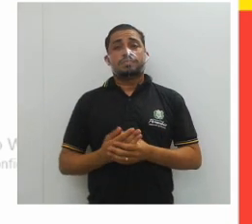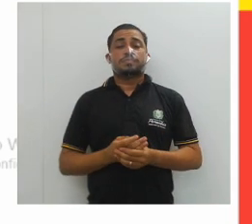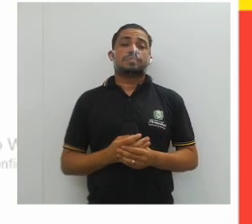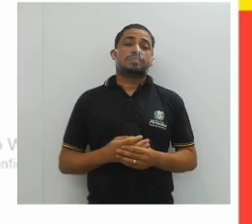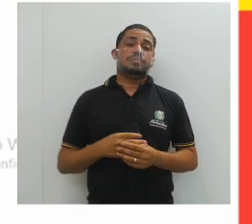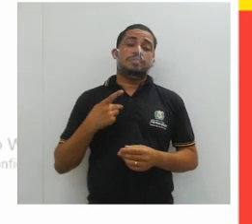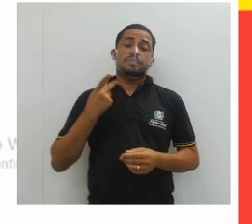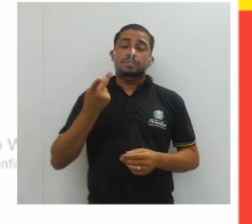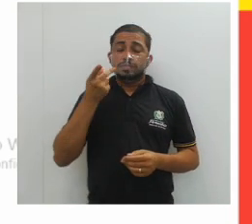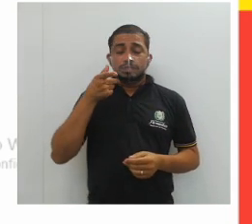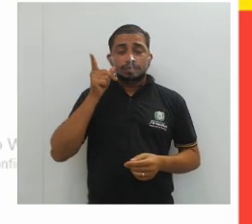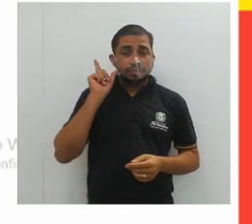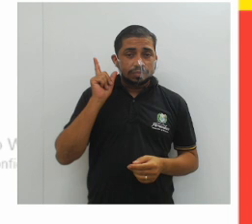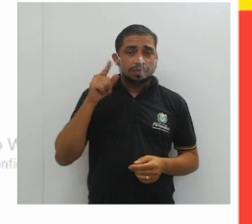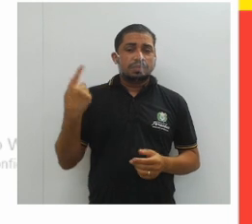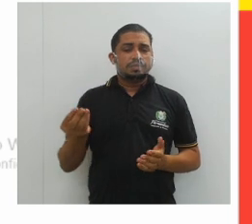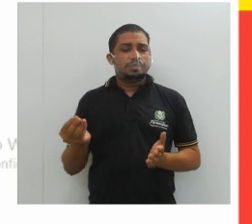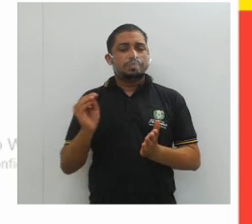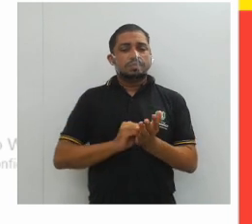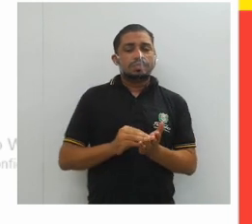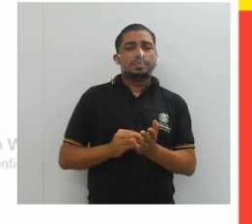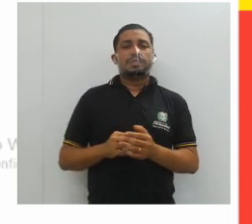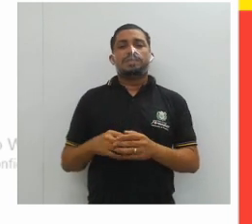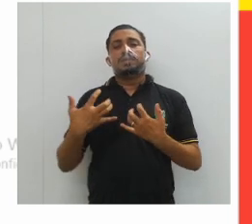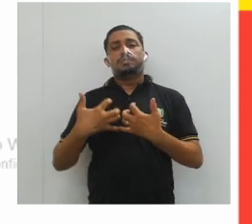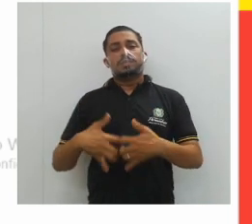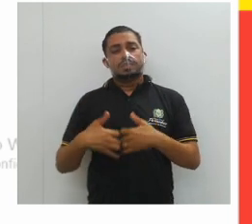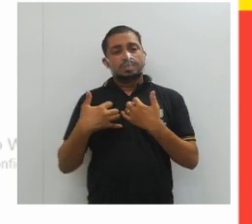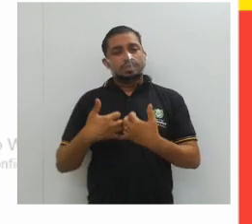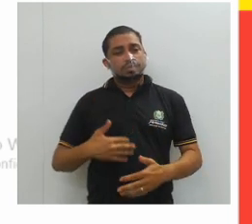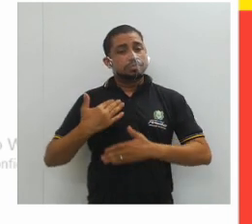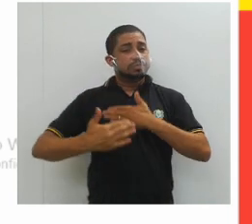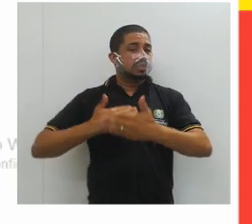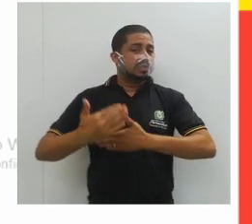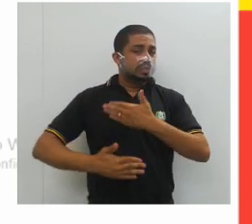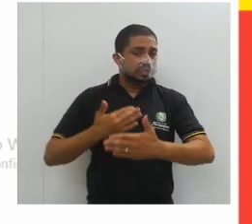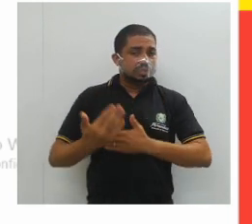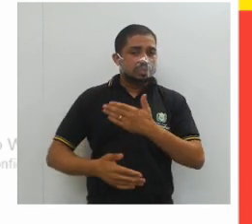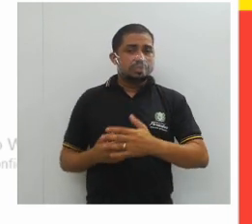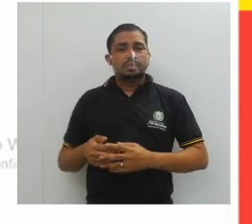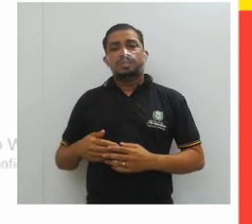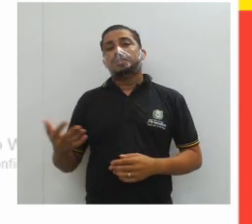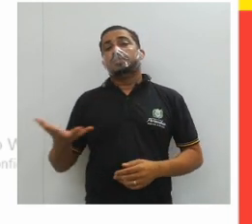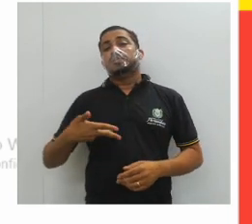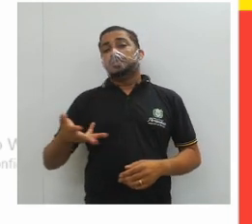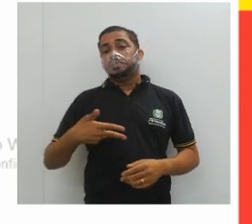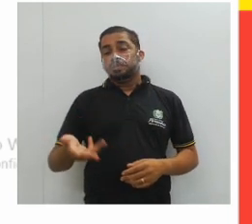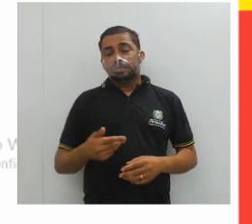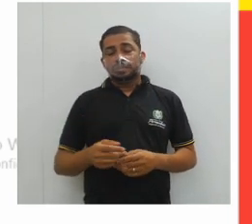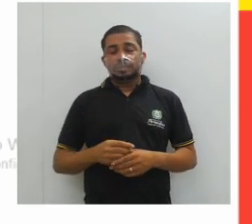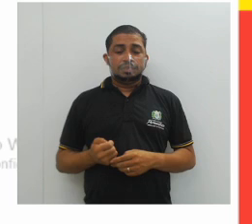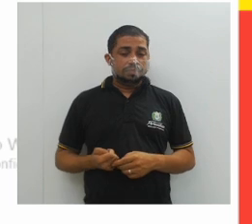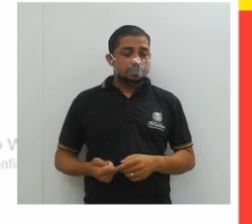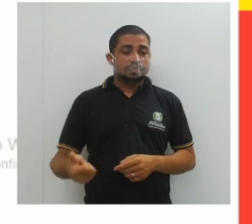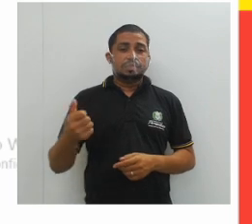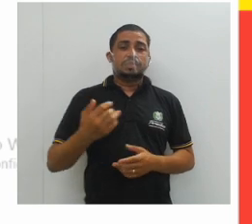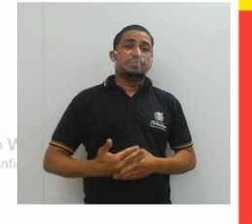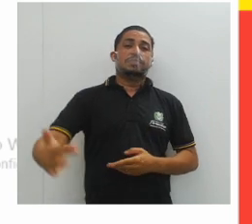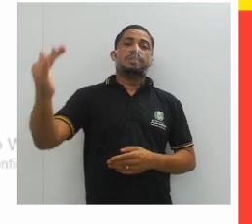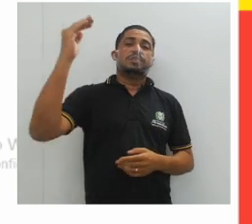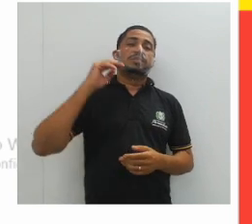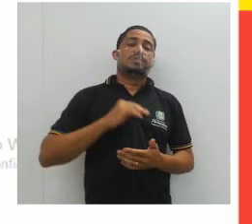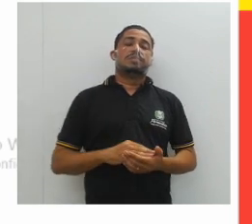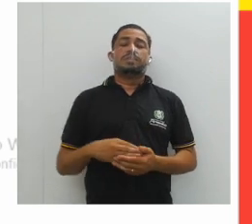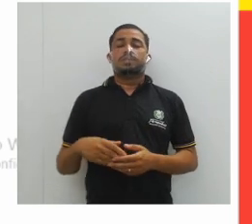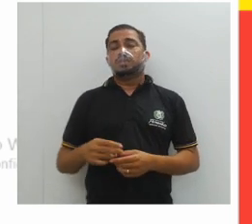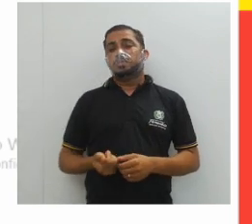falava ontem que quando a gente coloca a máquina dentro do processo de fabricação, é o start da Revolução Industrial. A primeira,